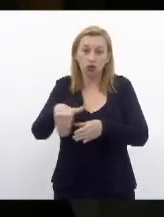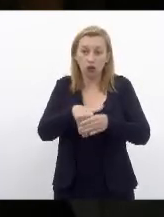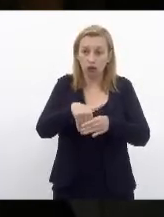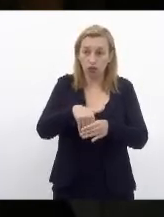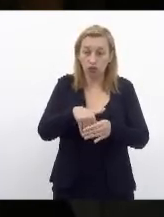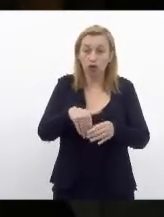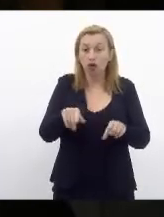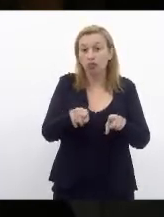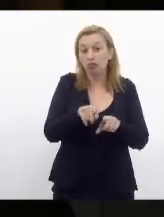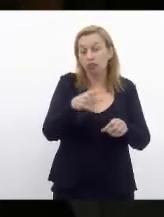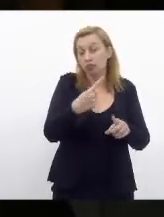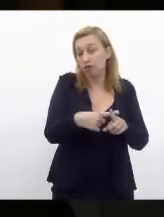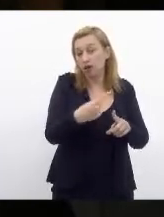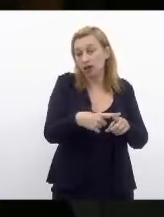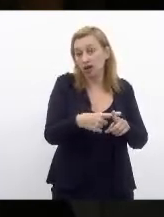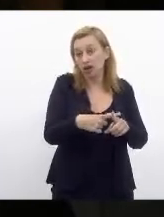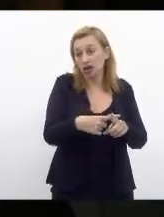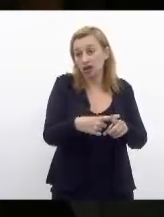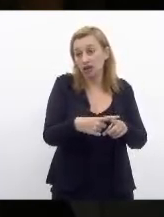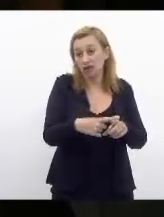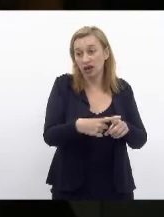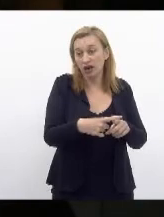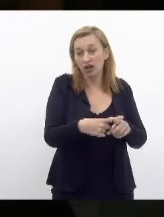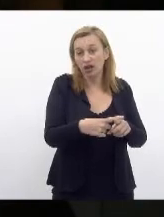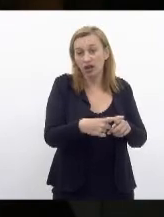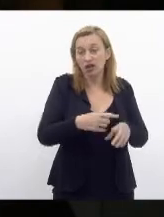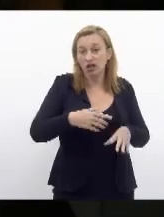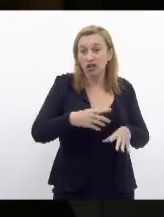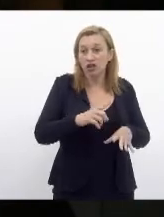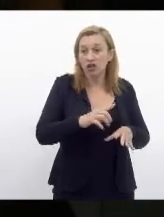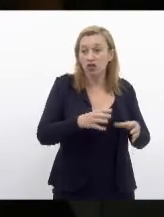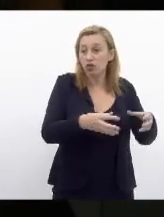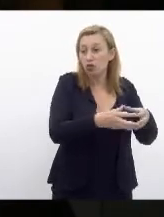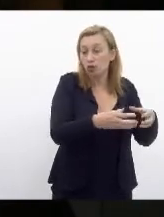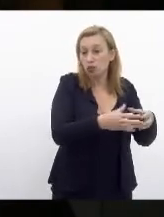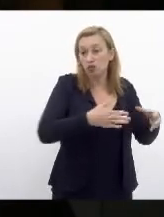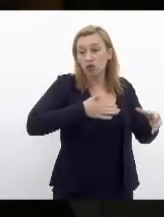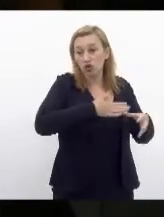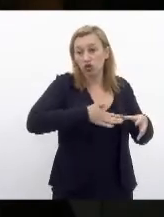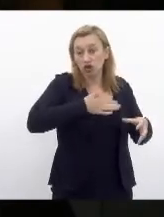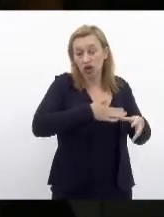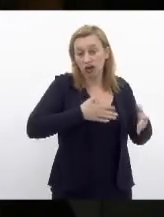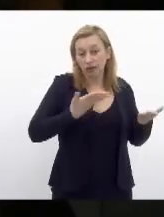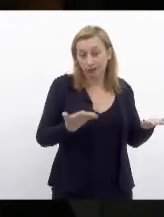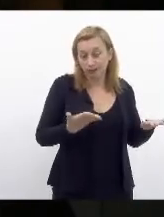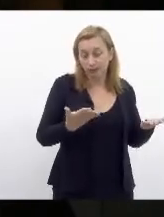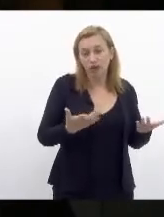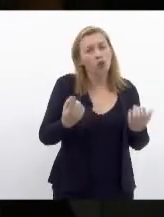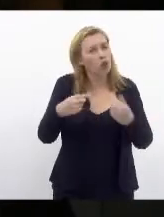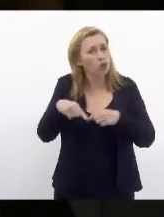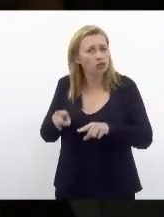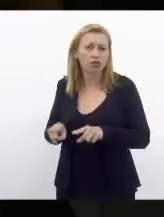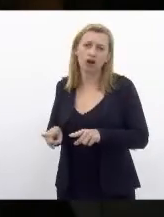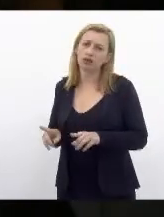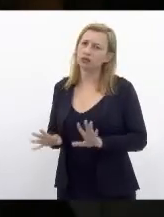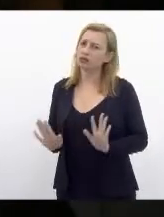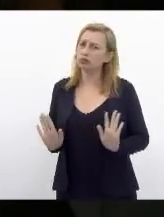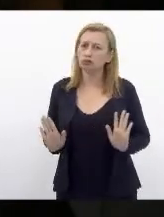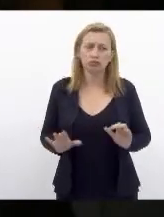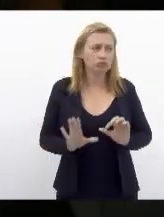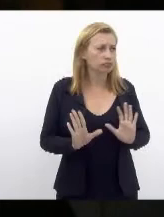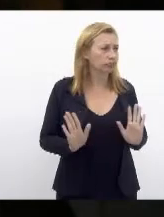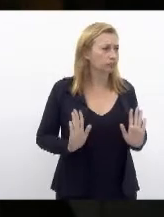vai agradar um segmento mais falacioso. Ao contrário,